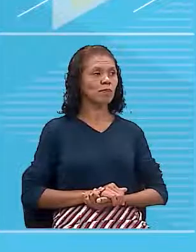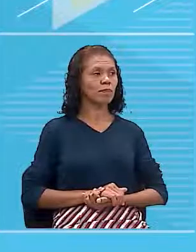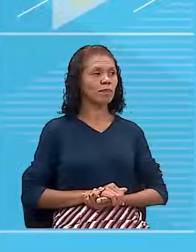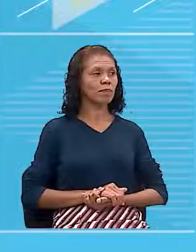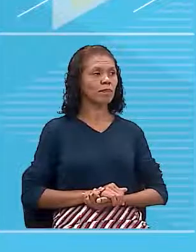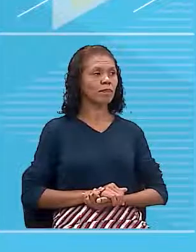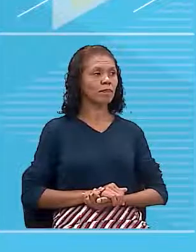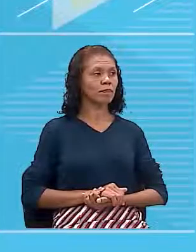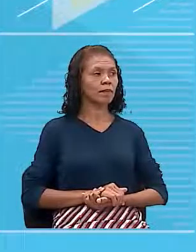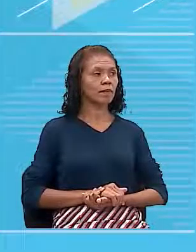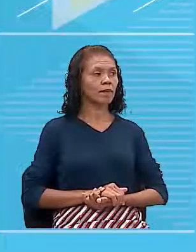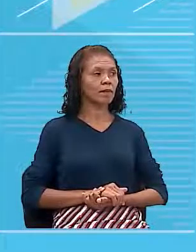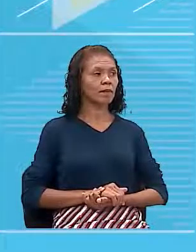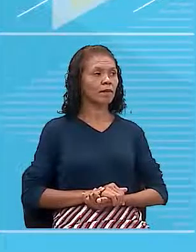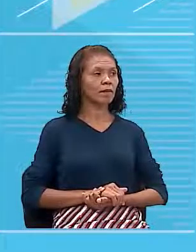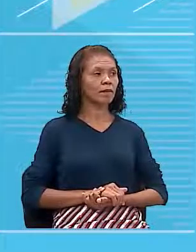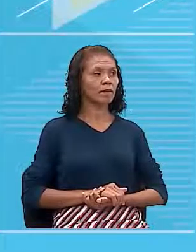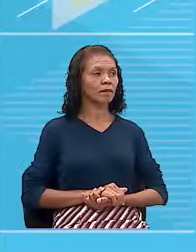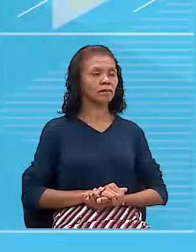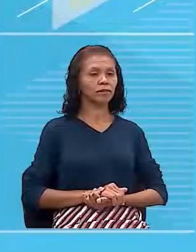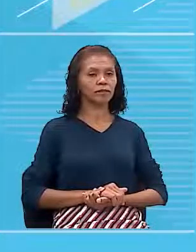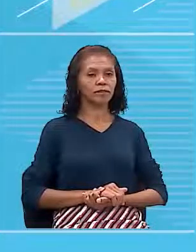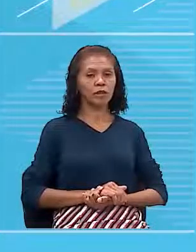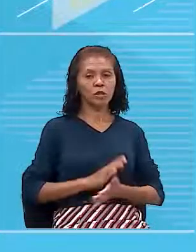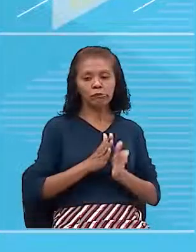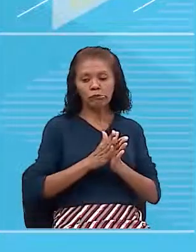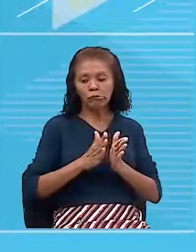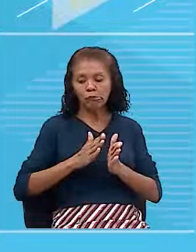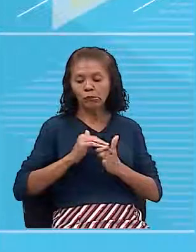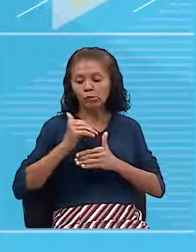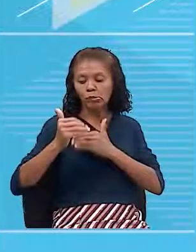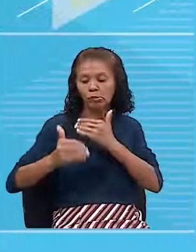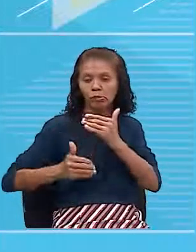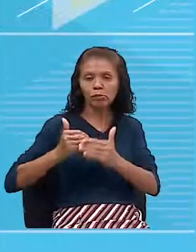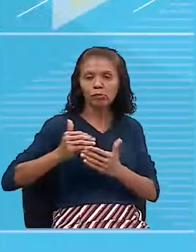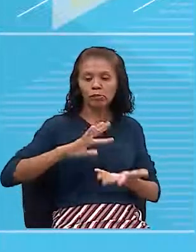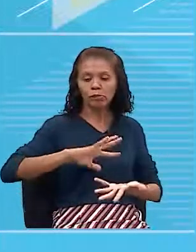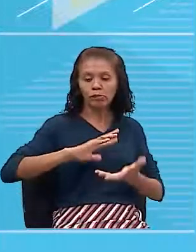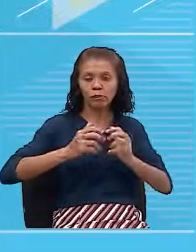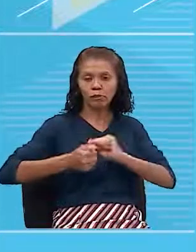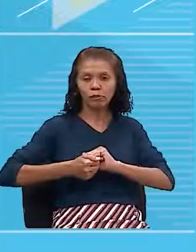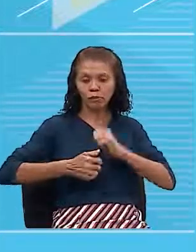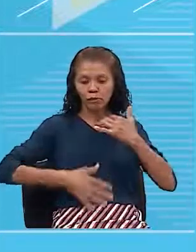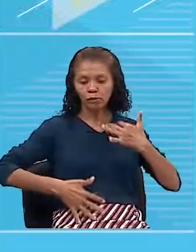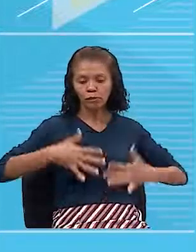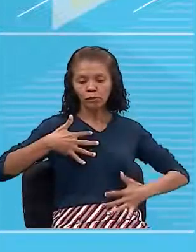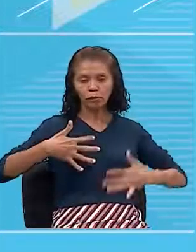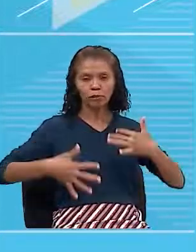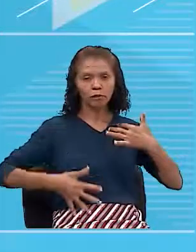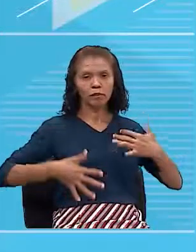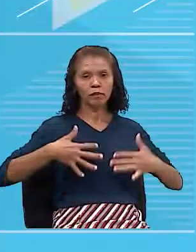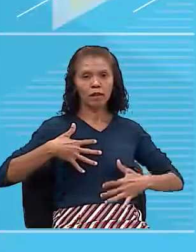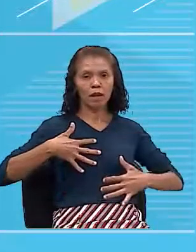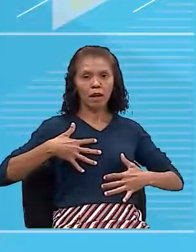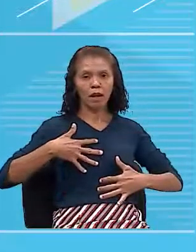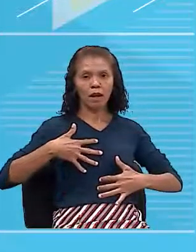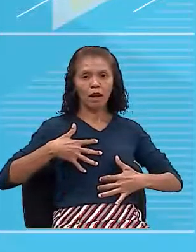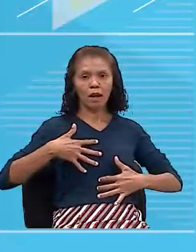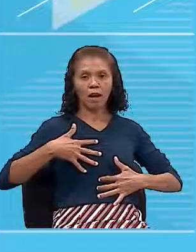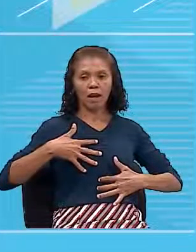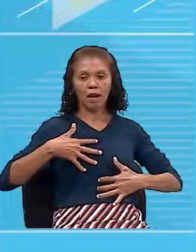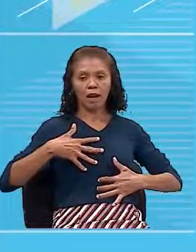durante como eu falei para vocês durante todo o metabolismo do corpo essa energia ela vai sendo consumida vai sendo consumida vai sendo